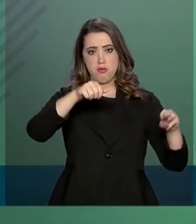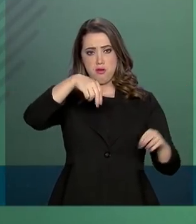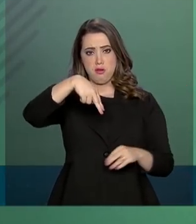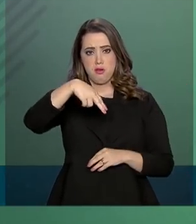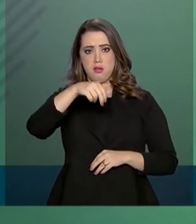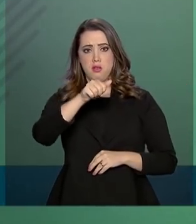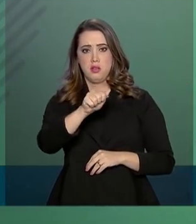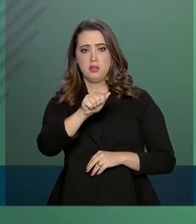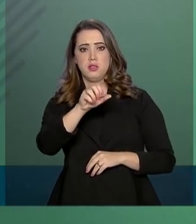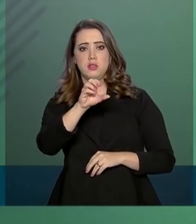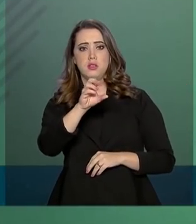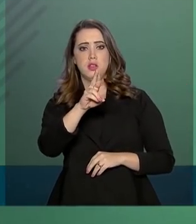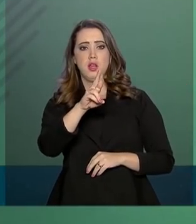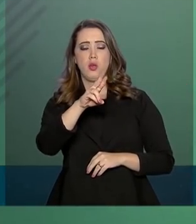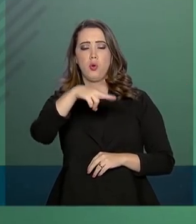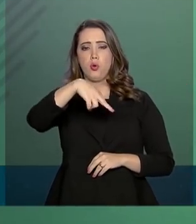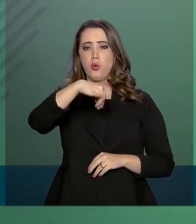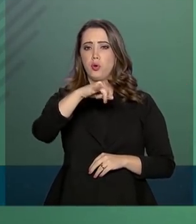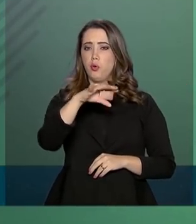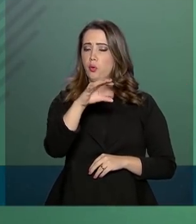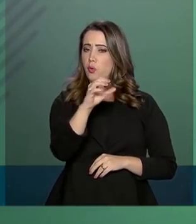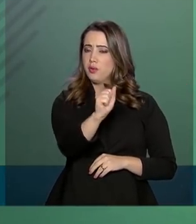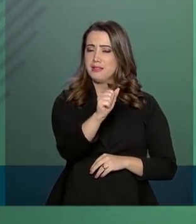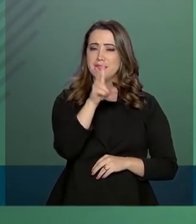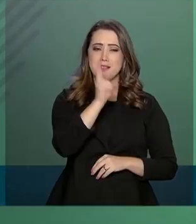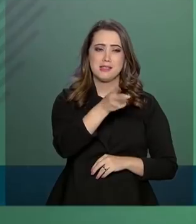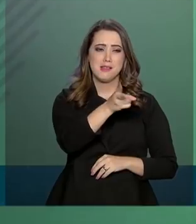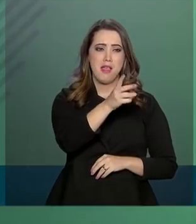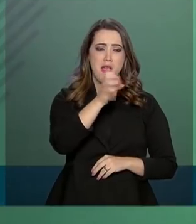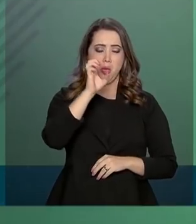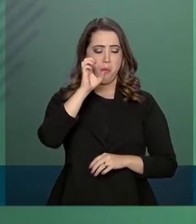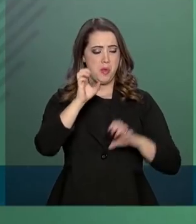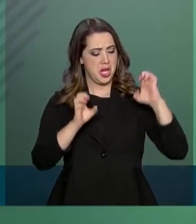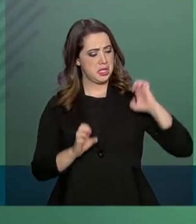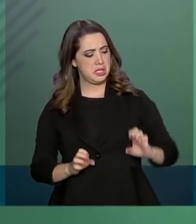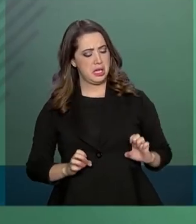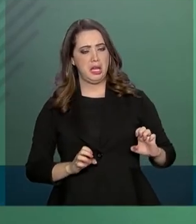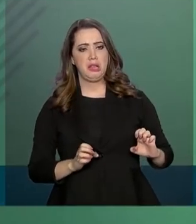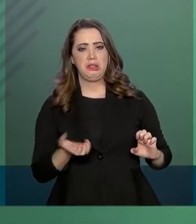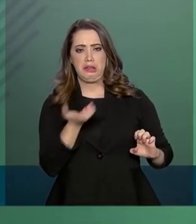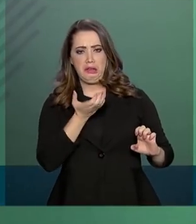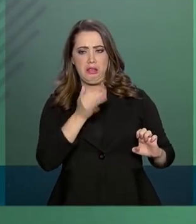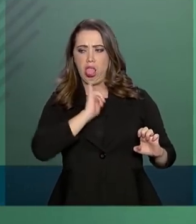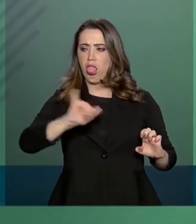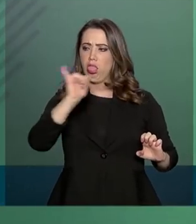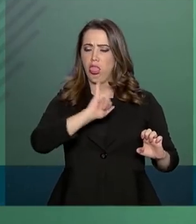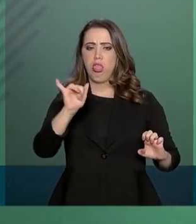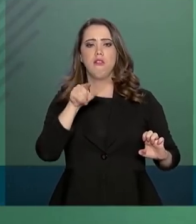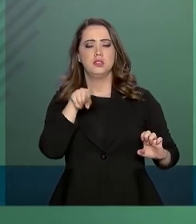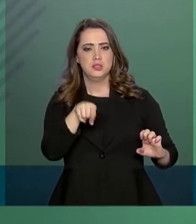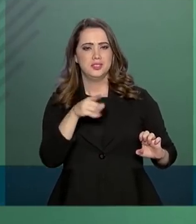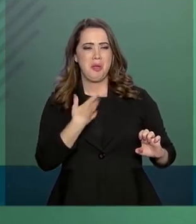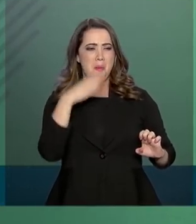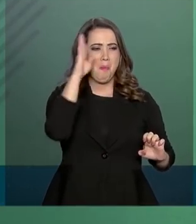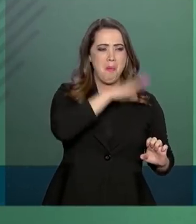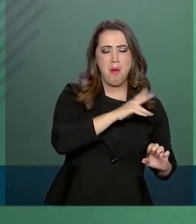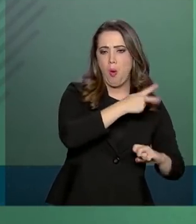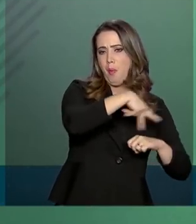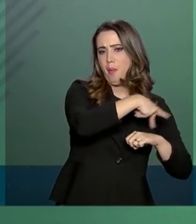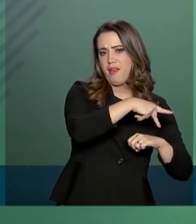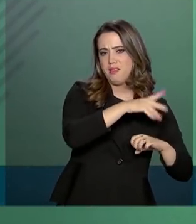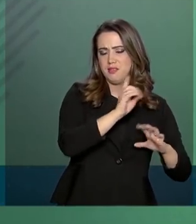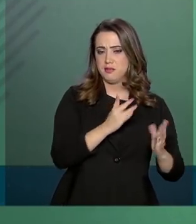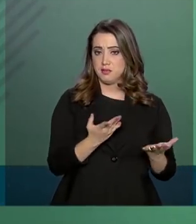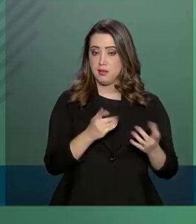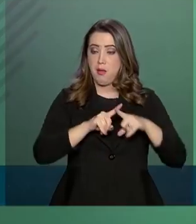cultuada pela esquerda e que tanto mal fez ao nosso país entretanto